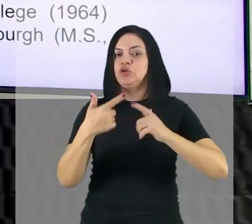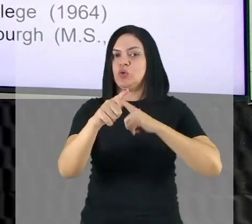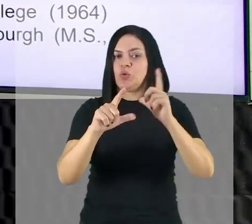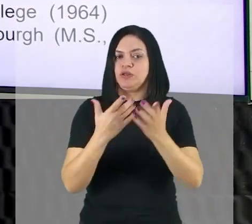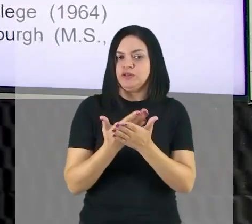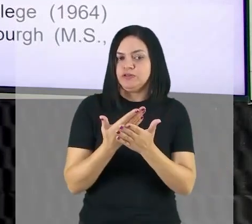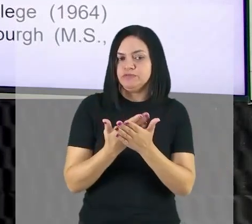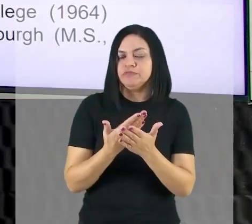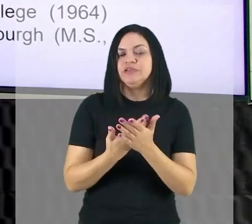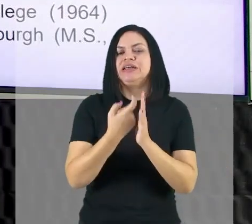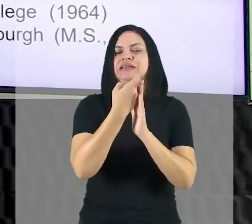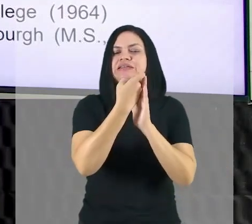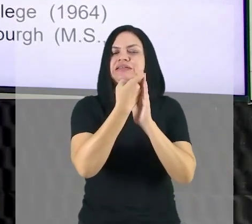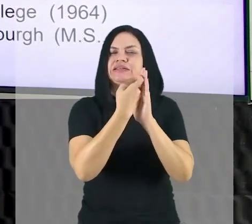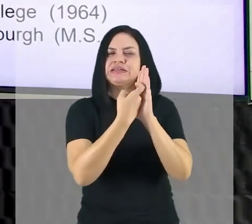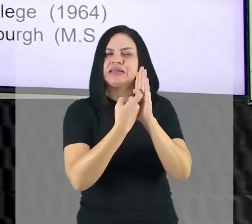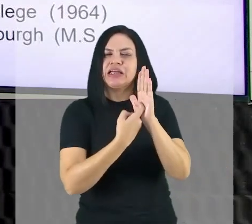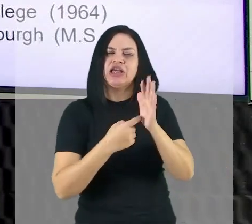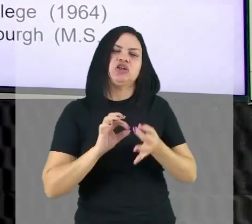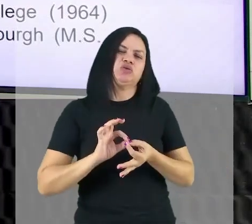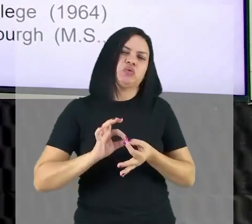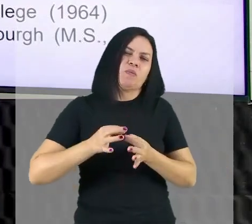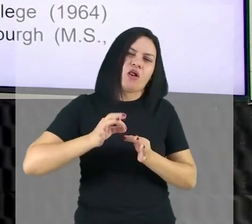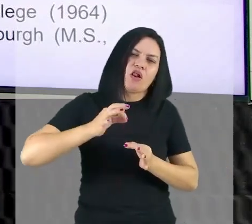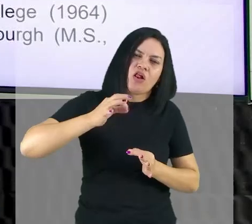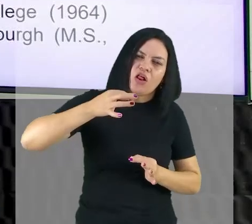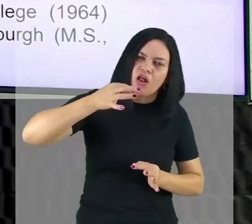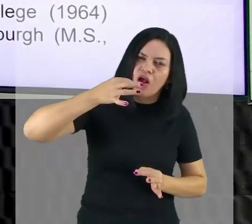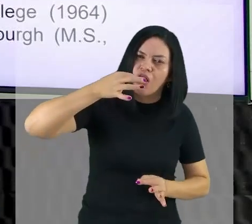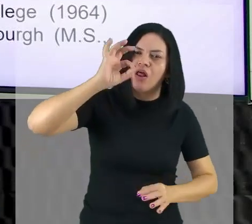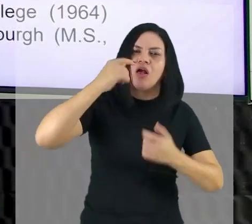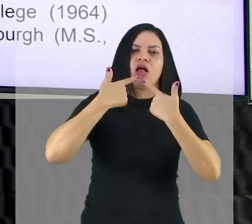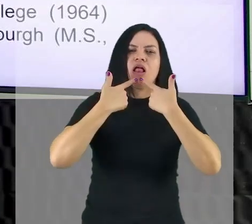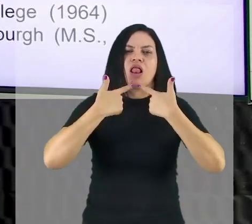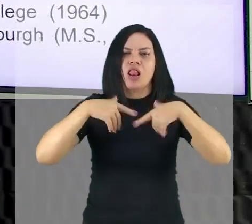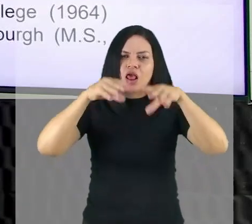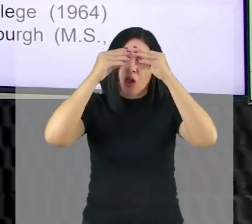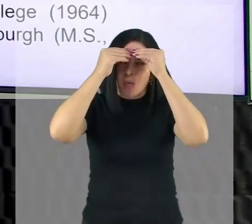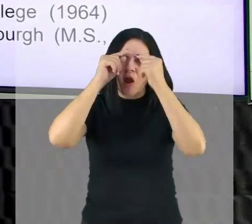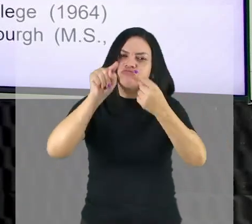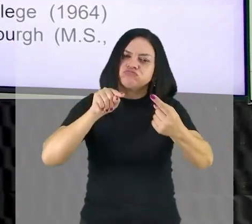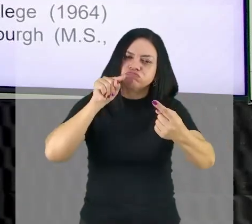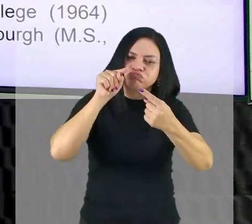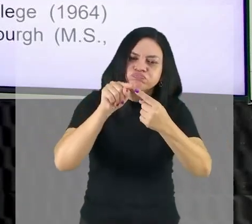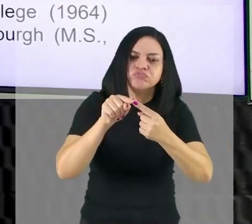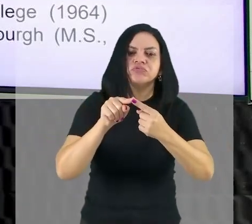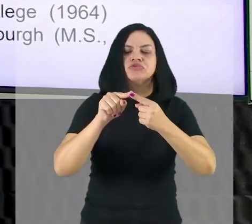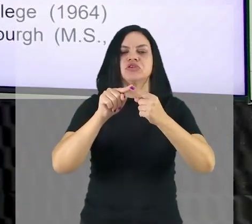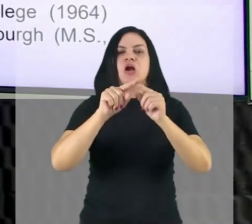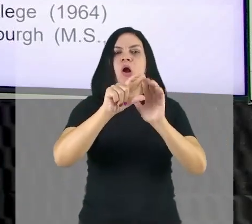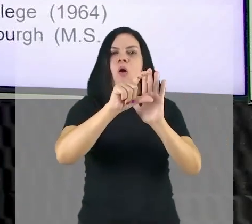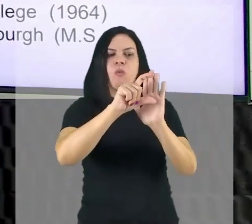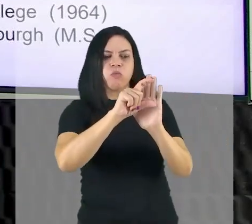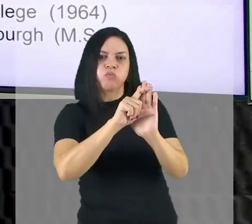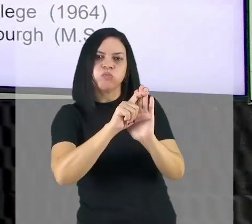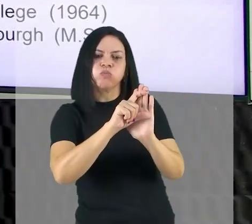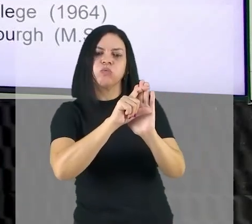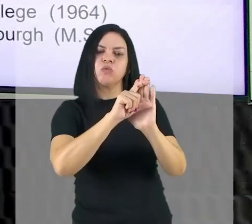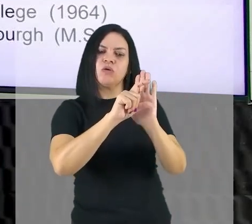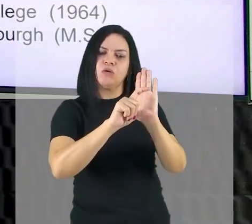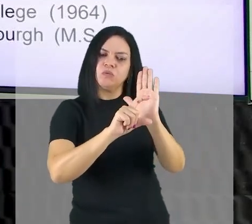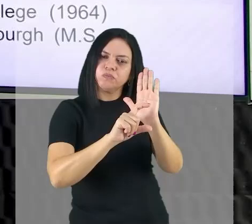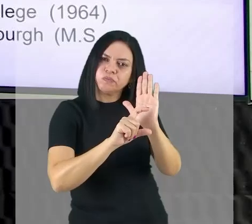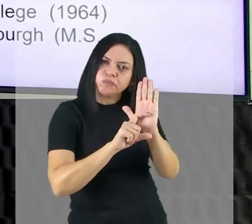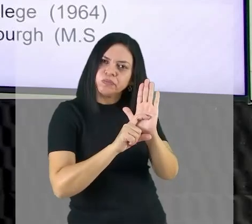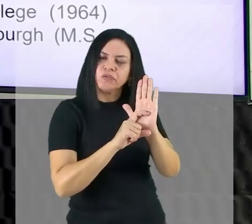aulas. Textos mais extensos, com uma linguagem mais objetiva, parágrafos divididos certinho,